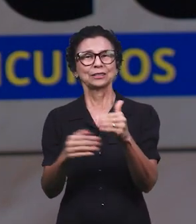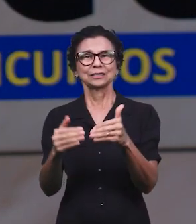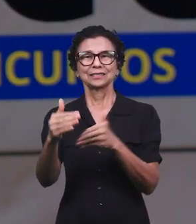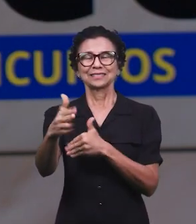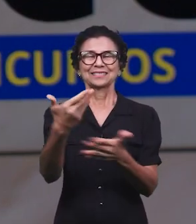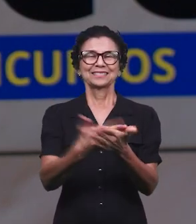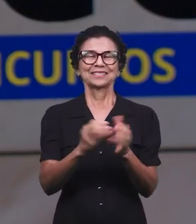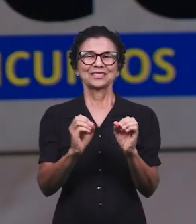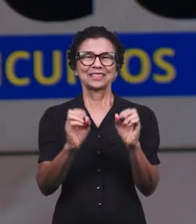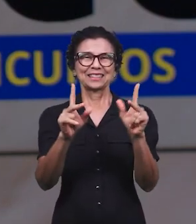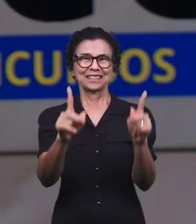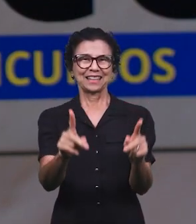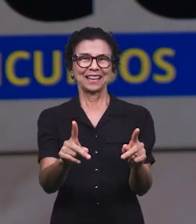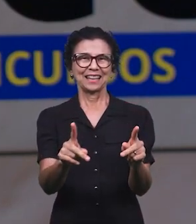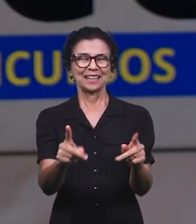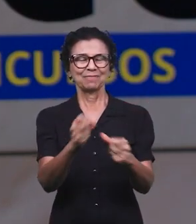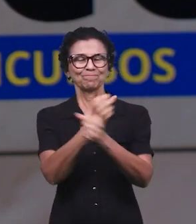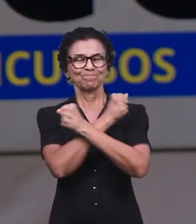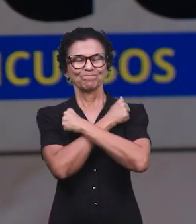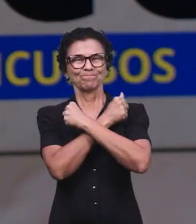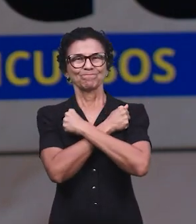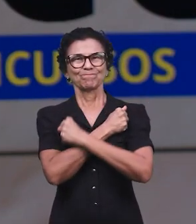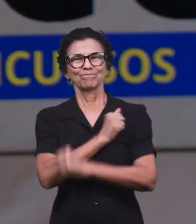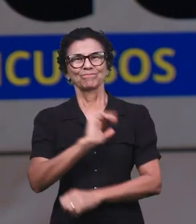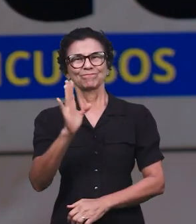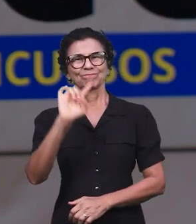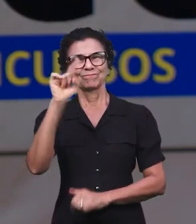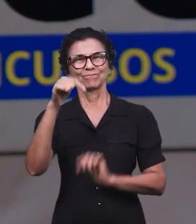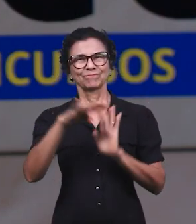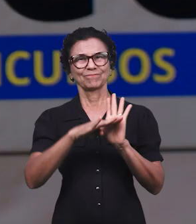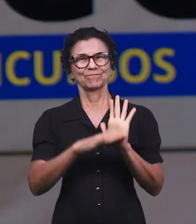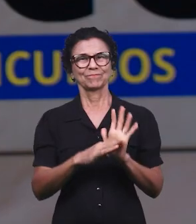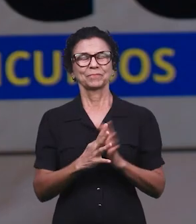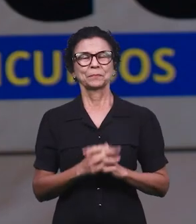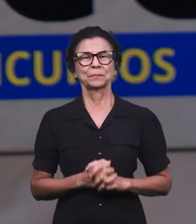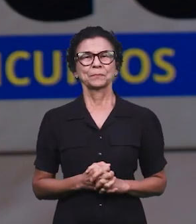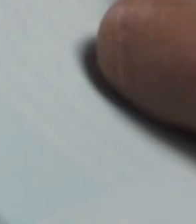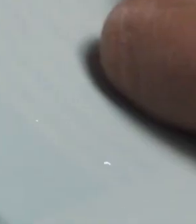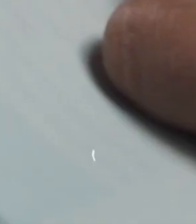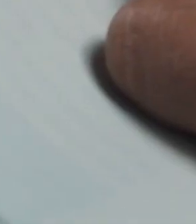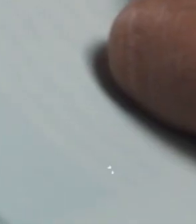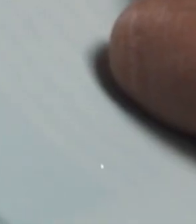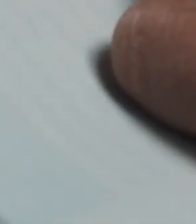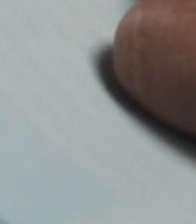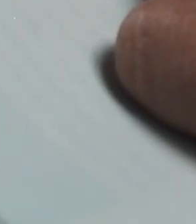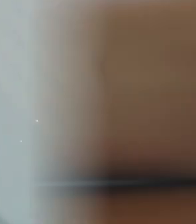nessa rotina de estudos, ok? Então, um forte abraço e até o nosso próximo programa.